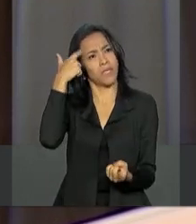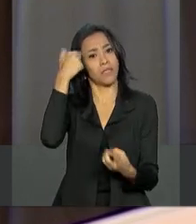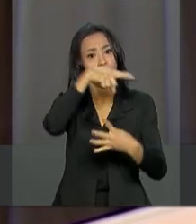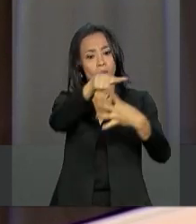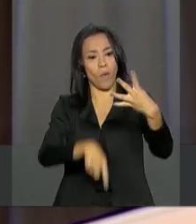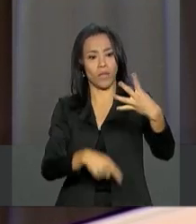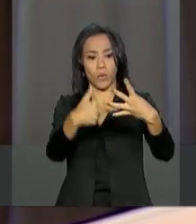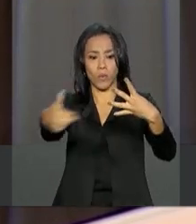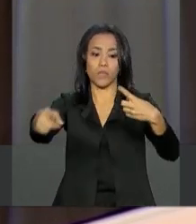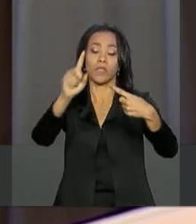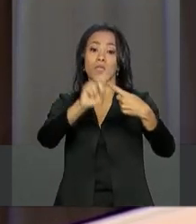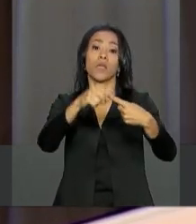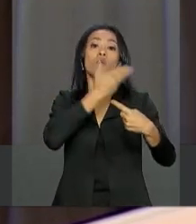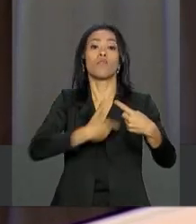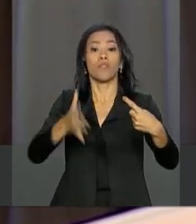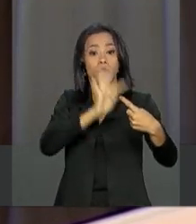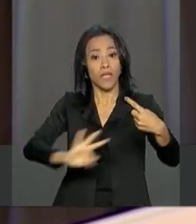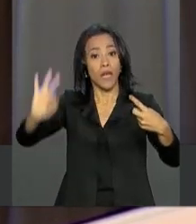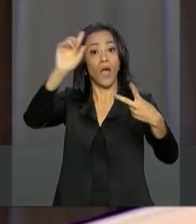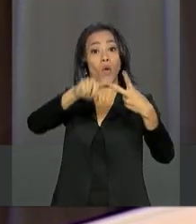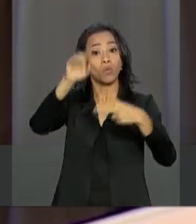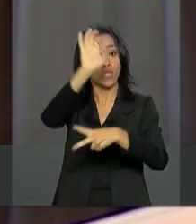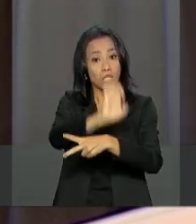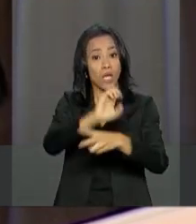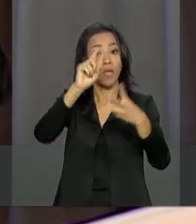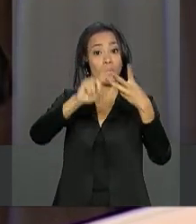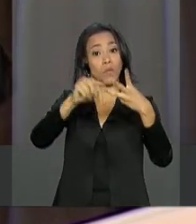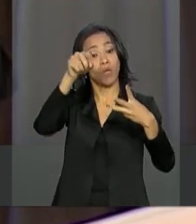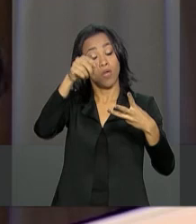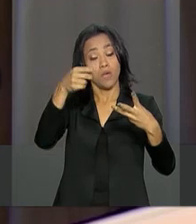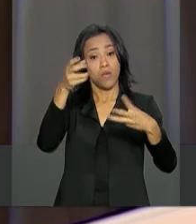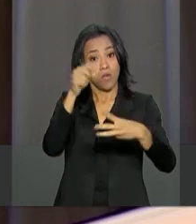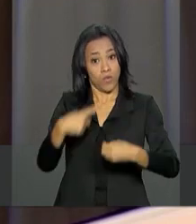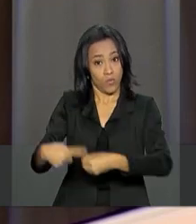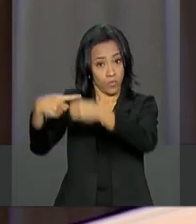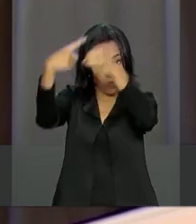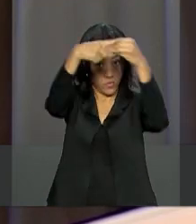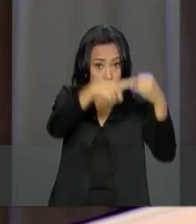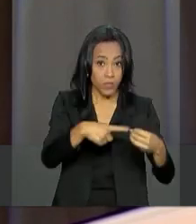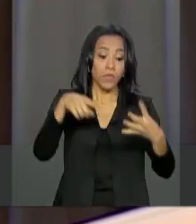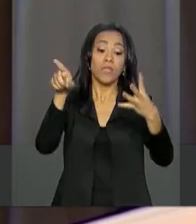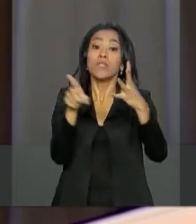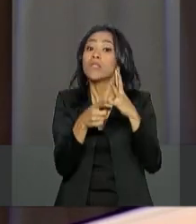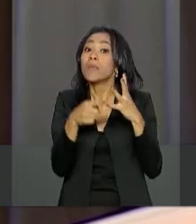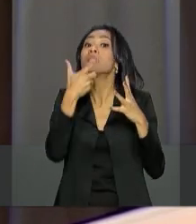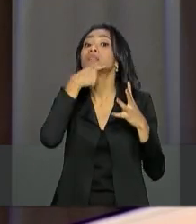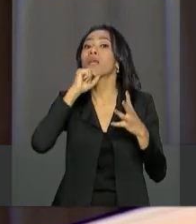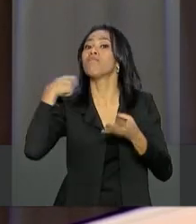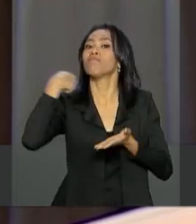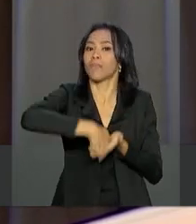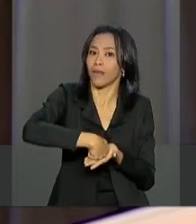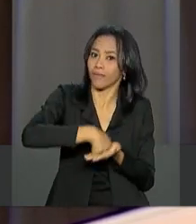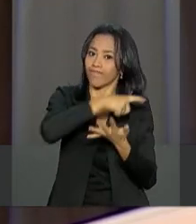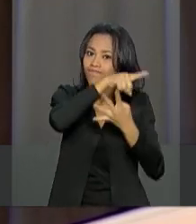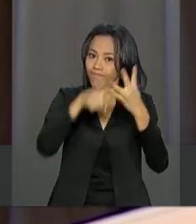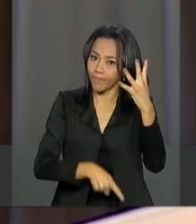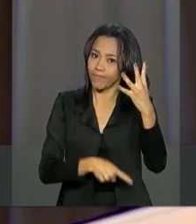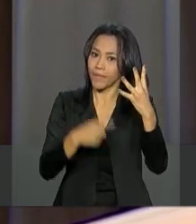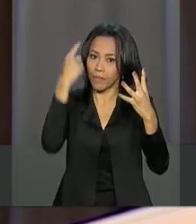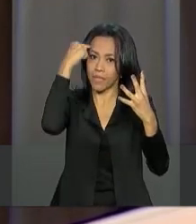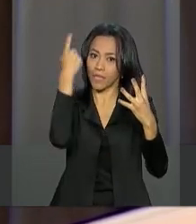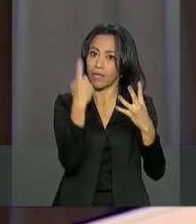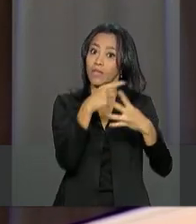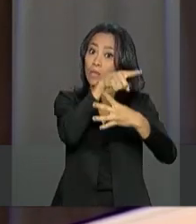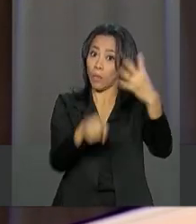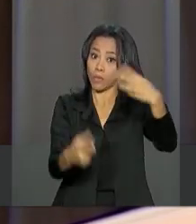na União, no Estado, no município e no contribuinte. E daí as dificuldades naturais. Ora bem, o que interessa, na verdade,